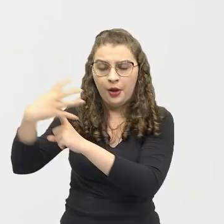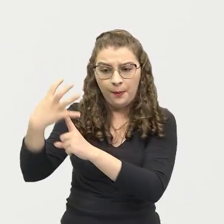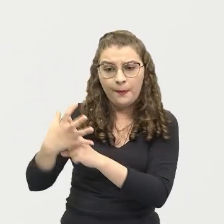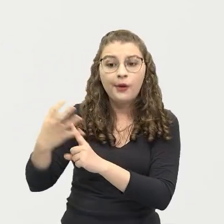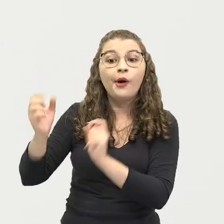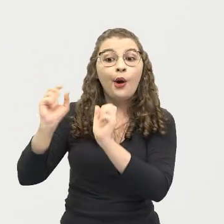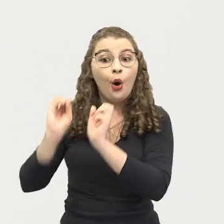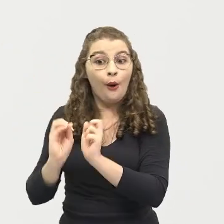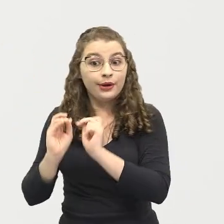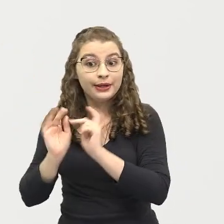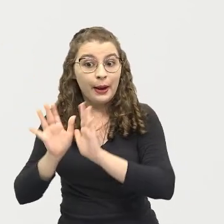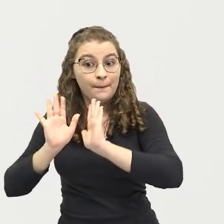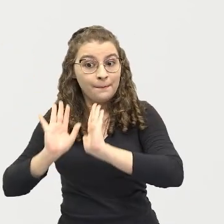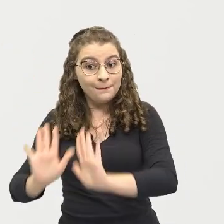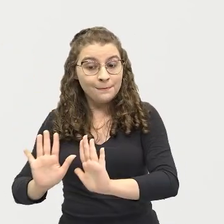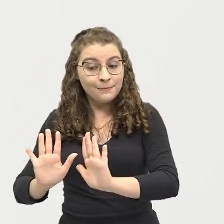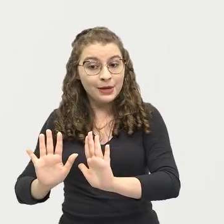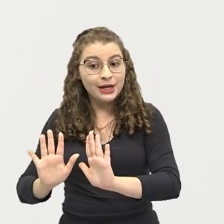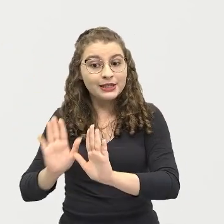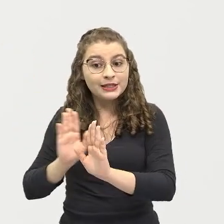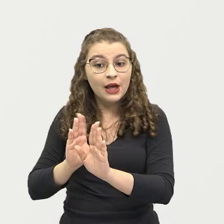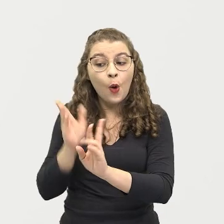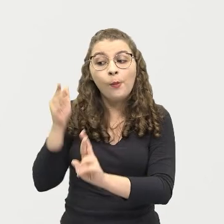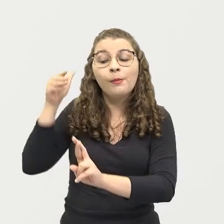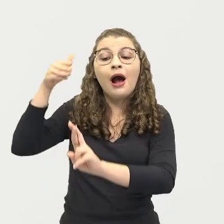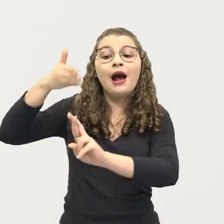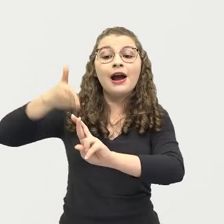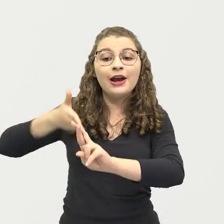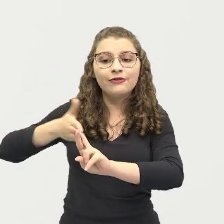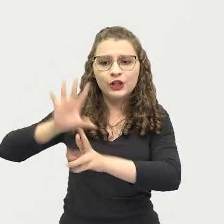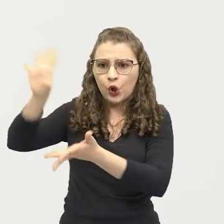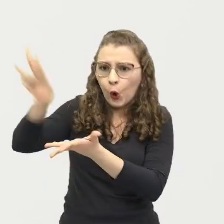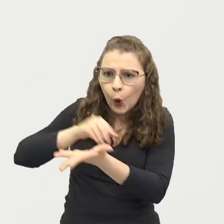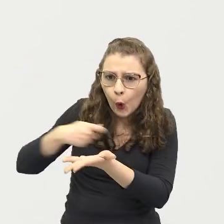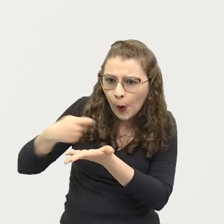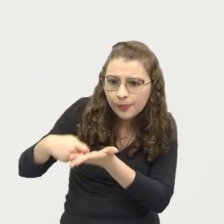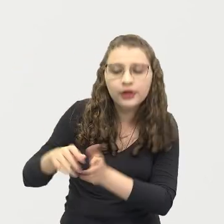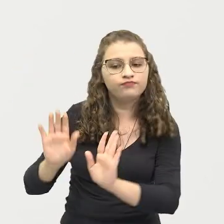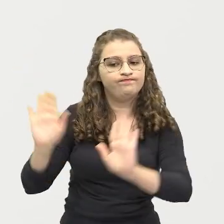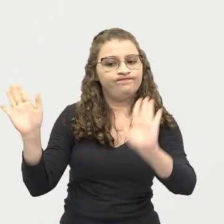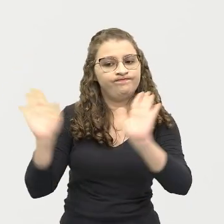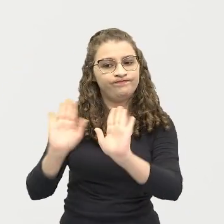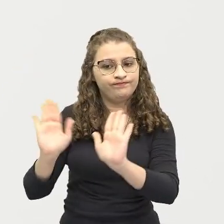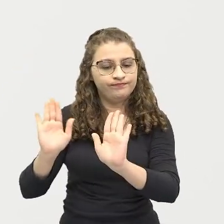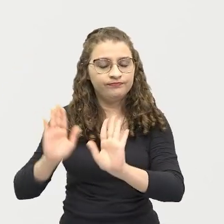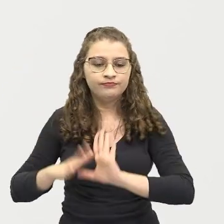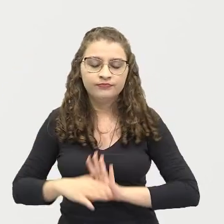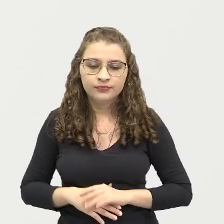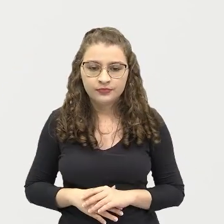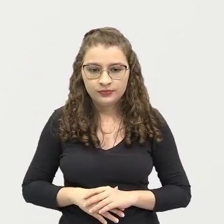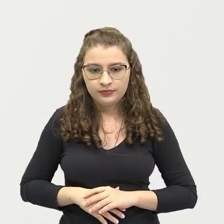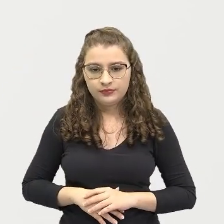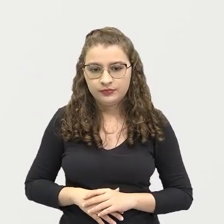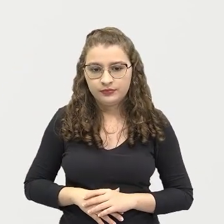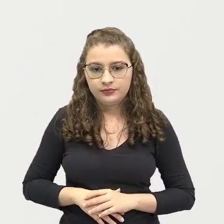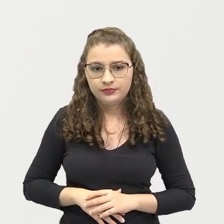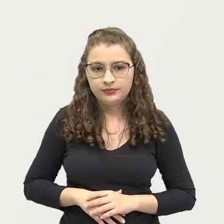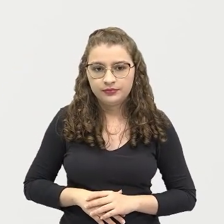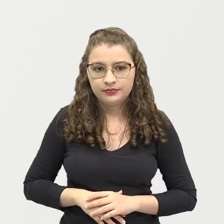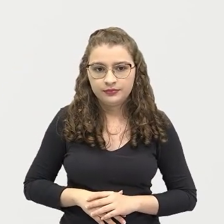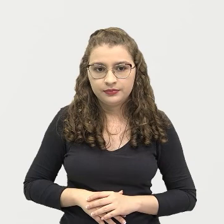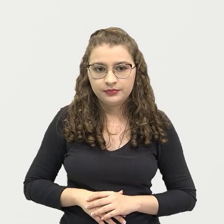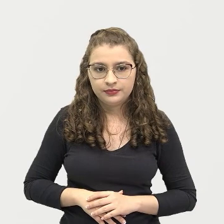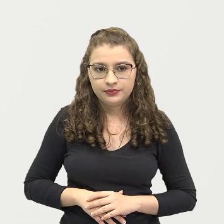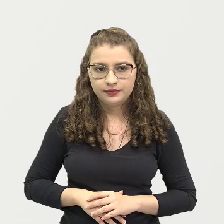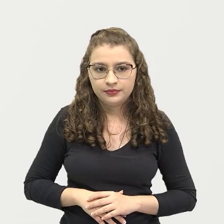mas utilizar somente como referência, né? Ele não quer copiar. Então, manifesto Antropófago. O que mais que